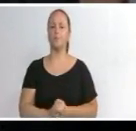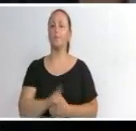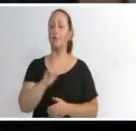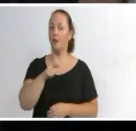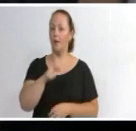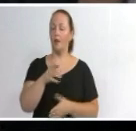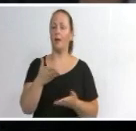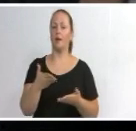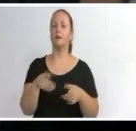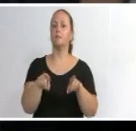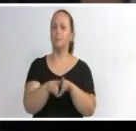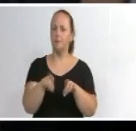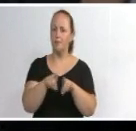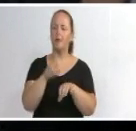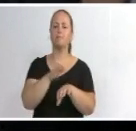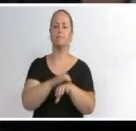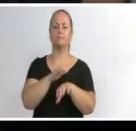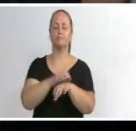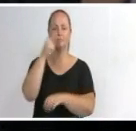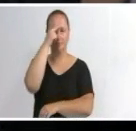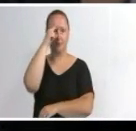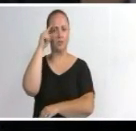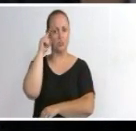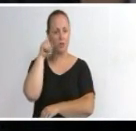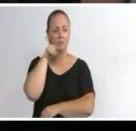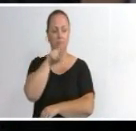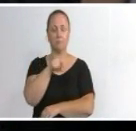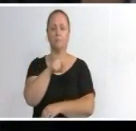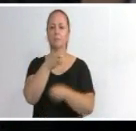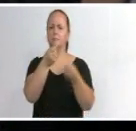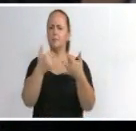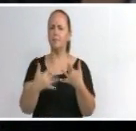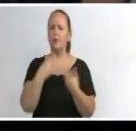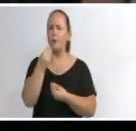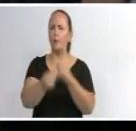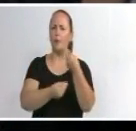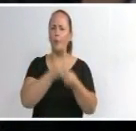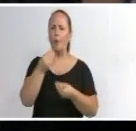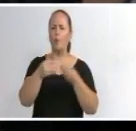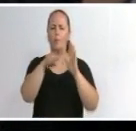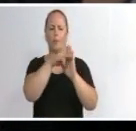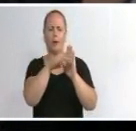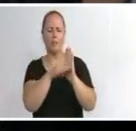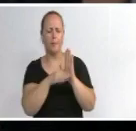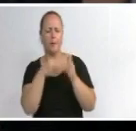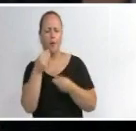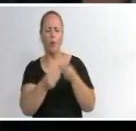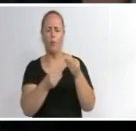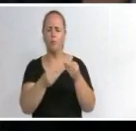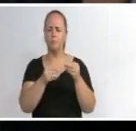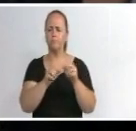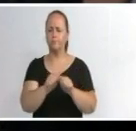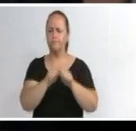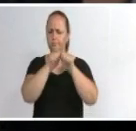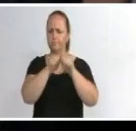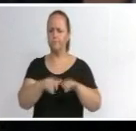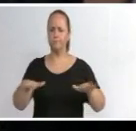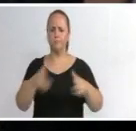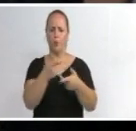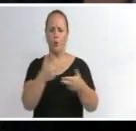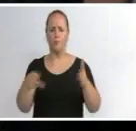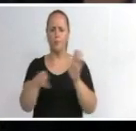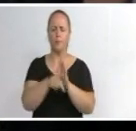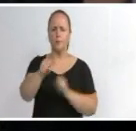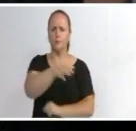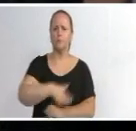é também de autoria do vereador Jefferson Forres, que dispõe sobre o critério de distribuição de imóveis sociais no município de